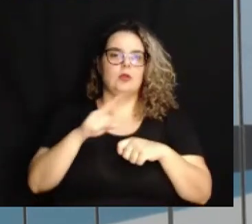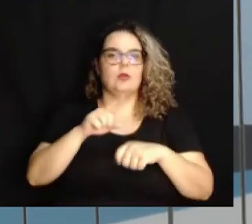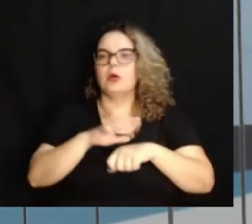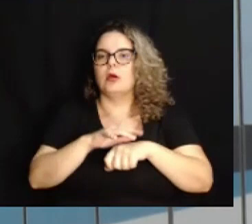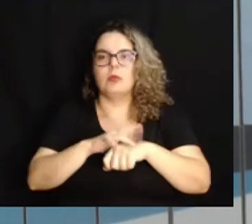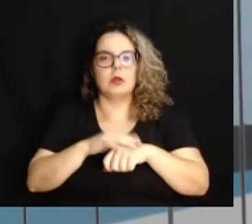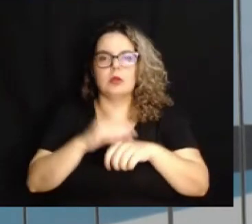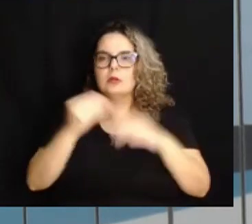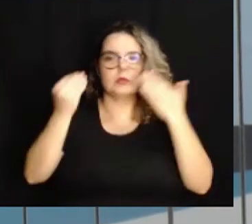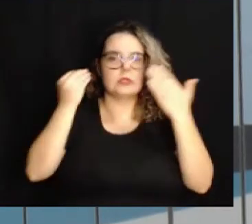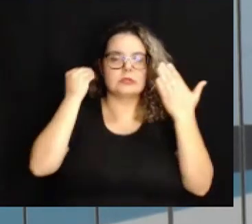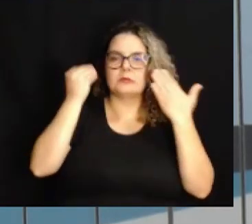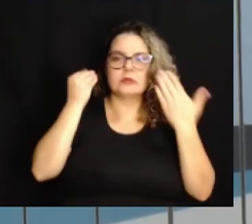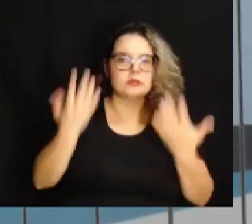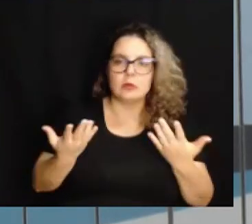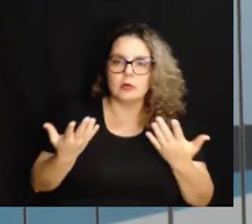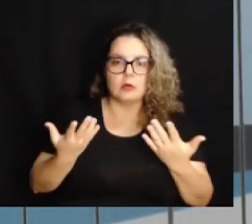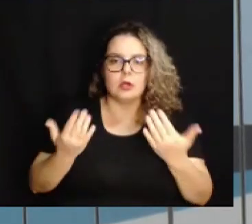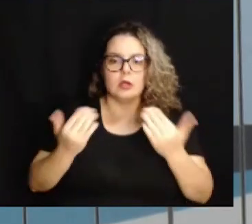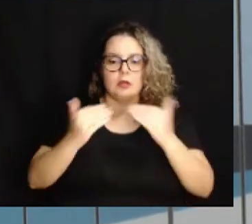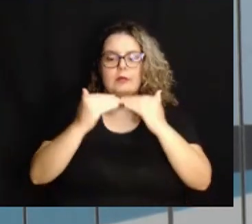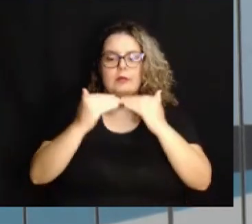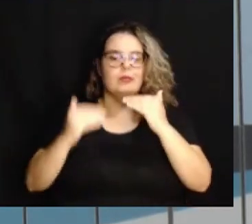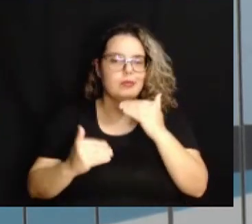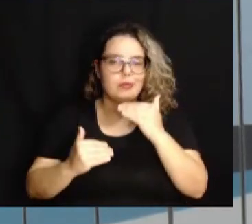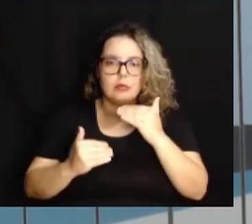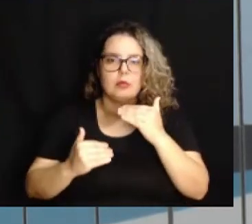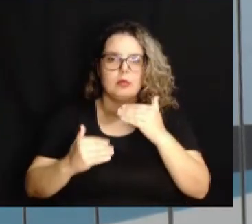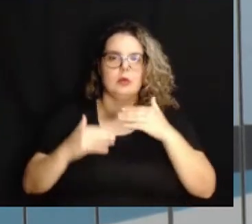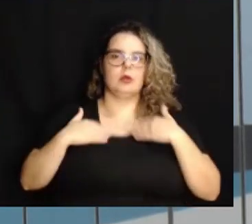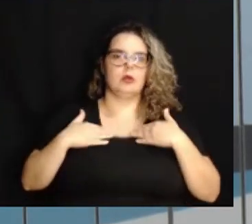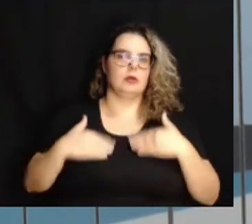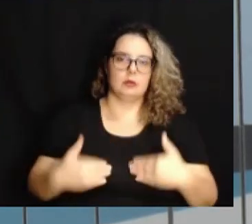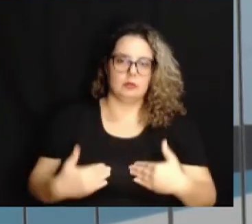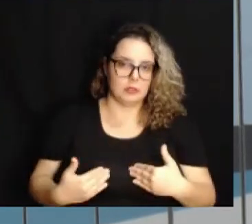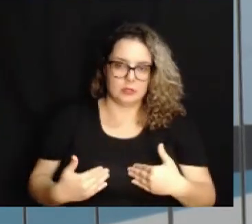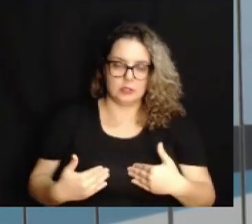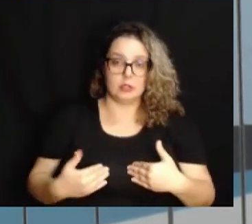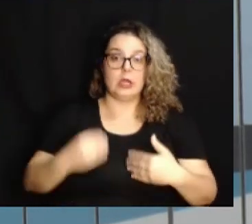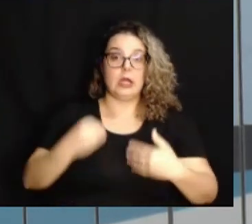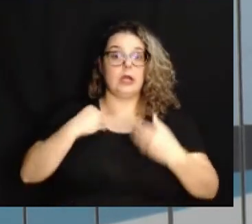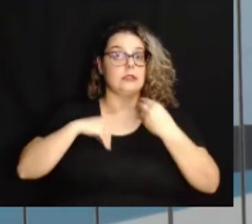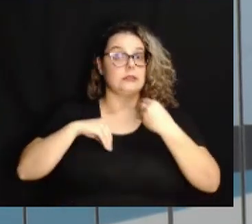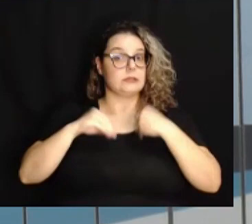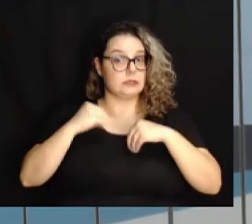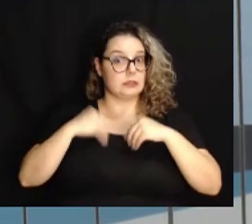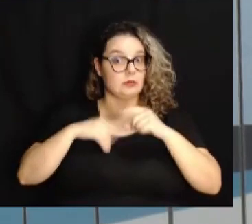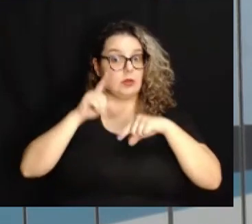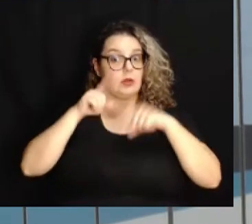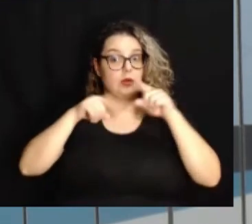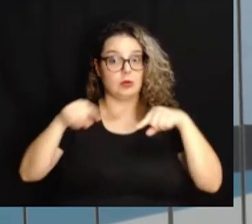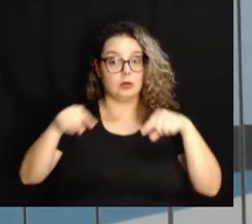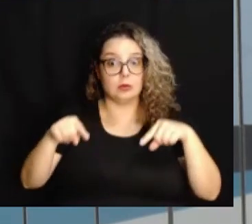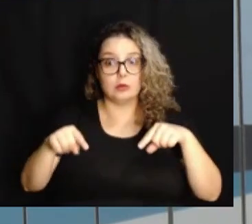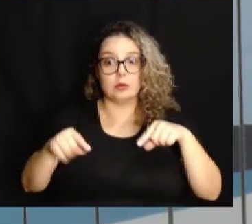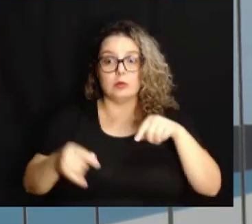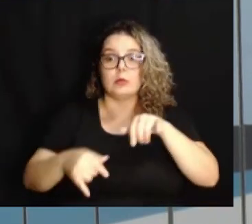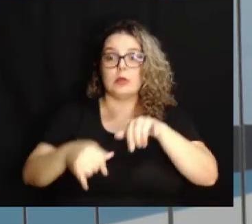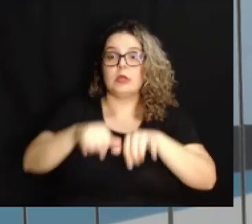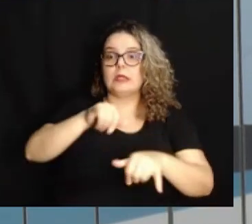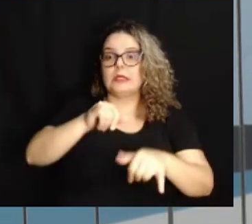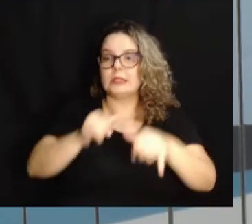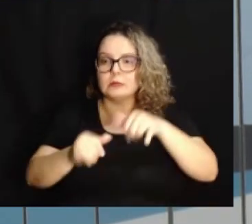ser inferior às questões físicas. Né, a doença depressão, ela altera, inclusive, quimicamente o nosso cérebro. Então, precisa